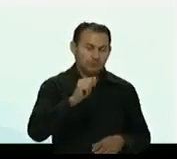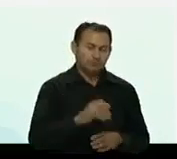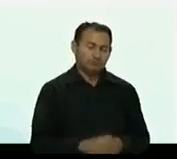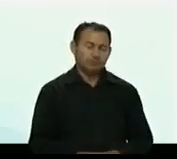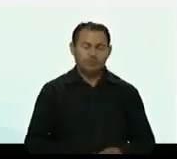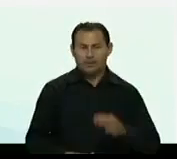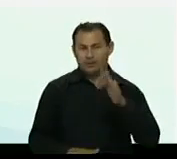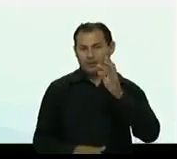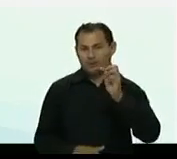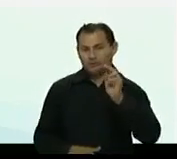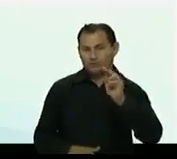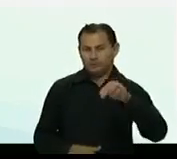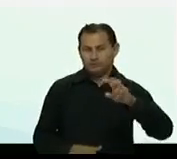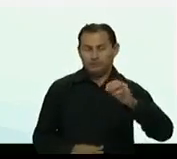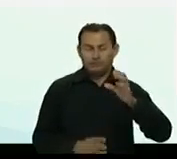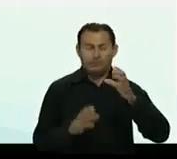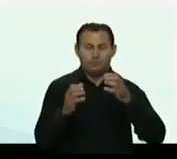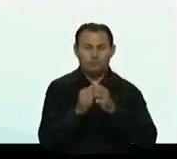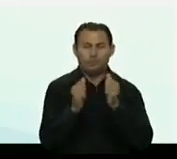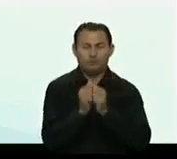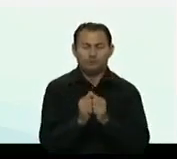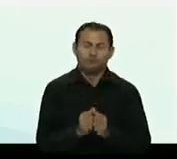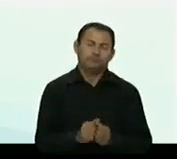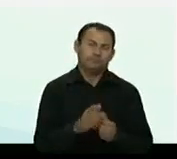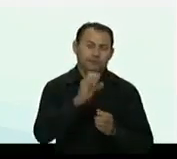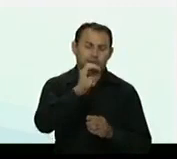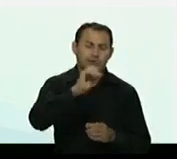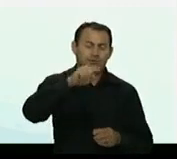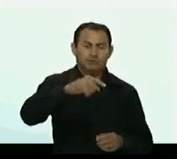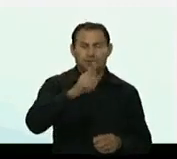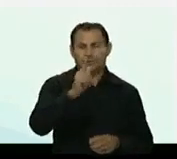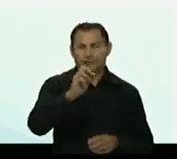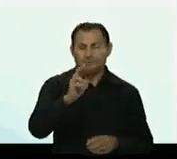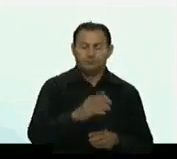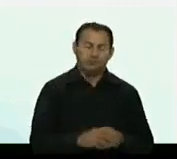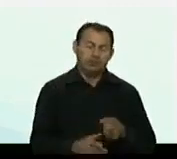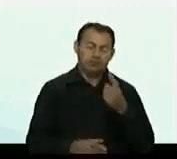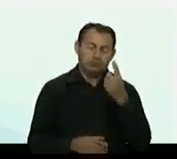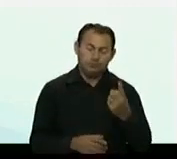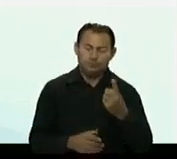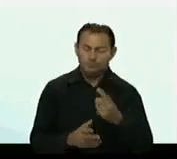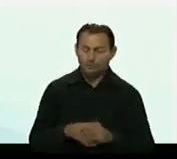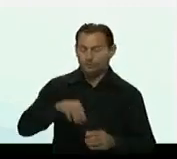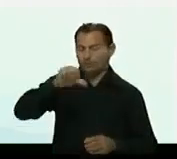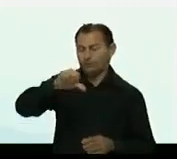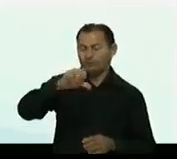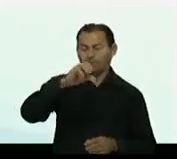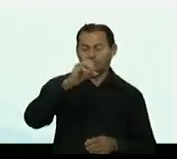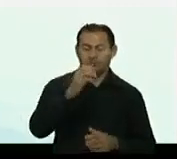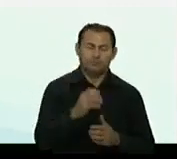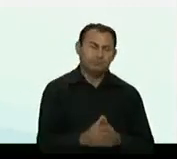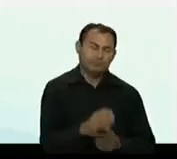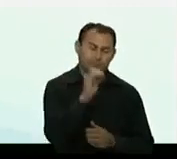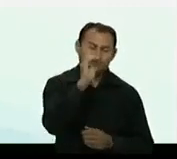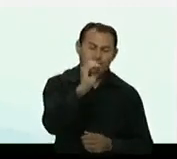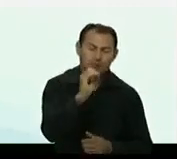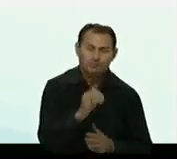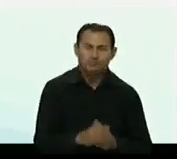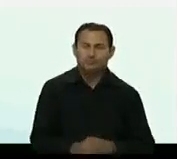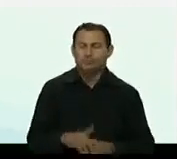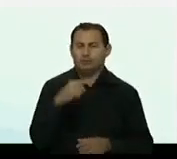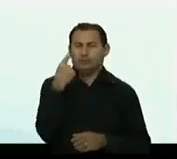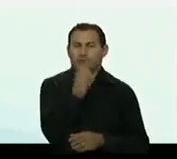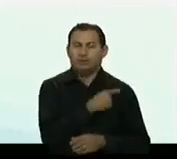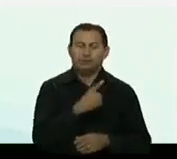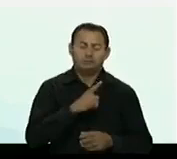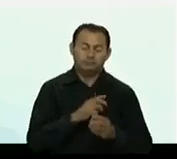A função cosseno, nós temos aqui, se for 0 graus, será 1, 90, 0. Nós temos